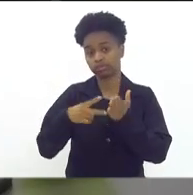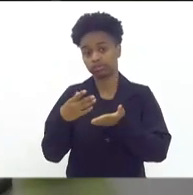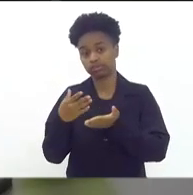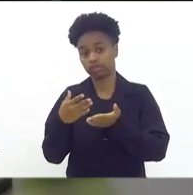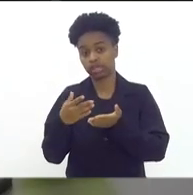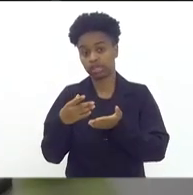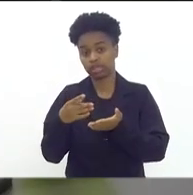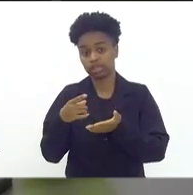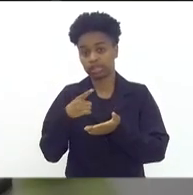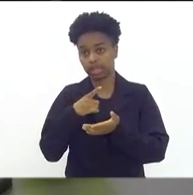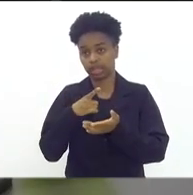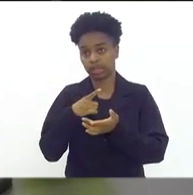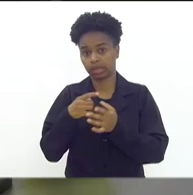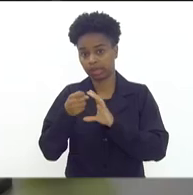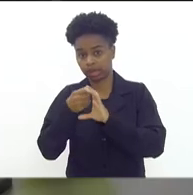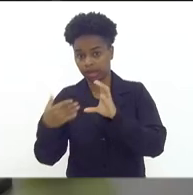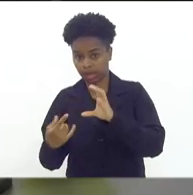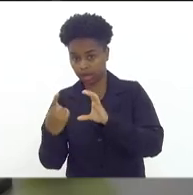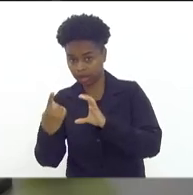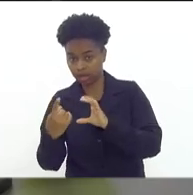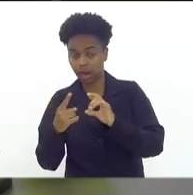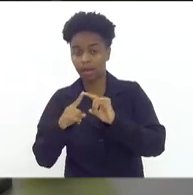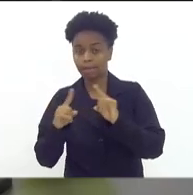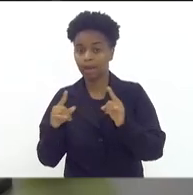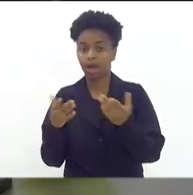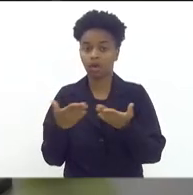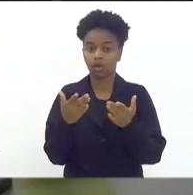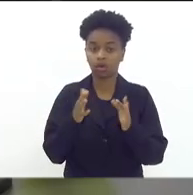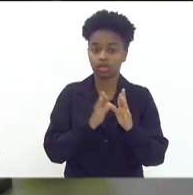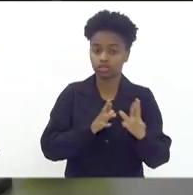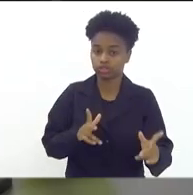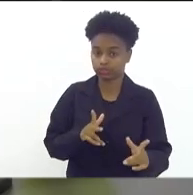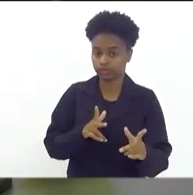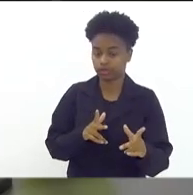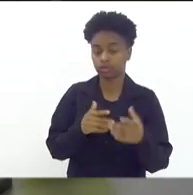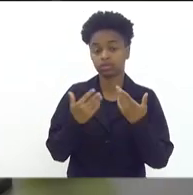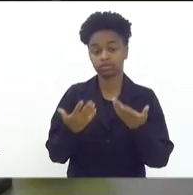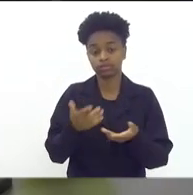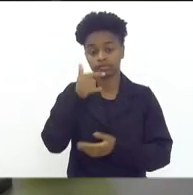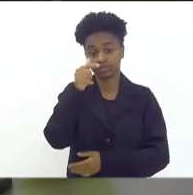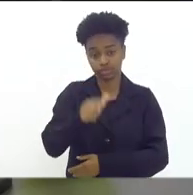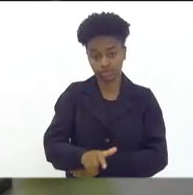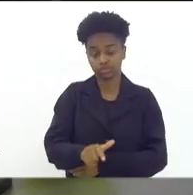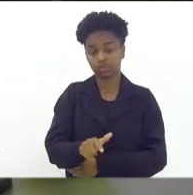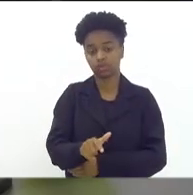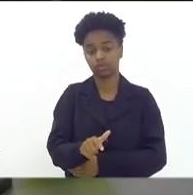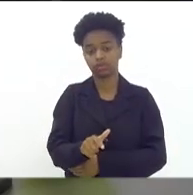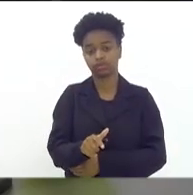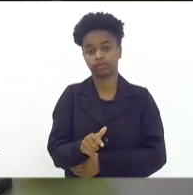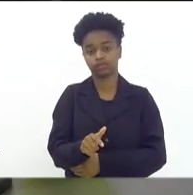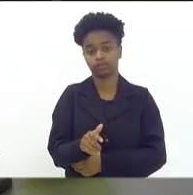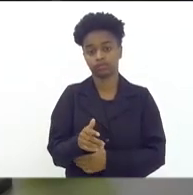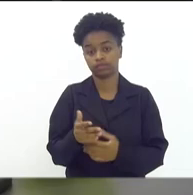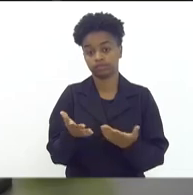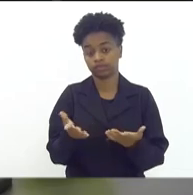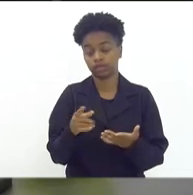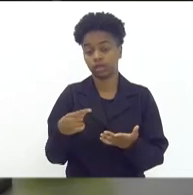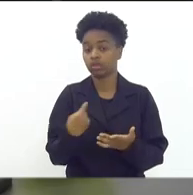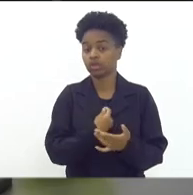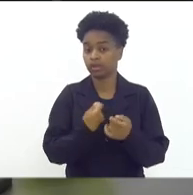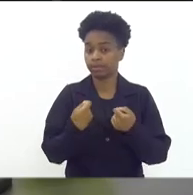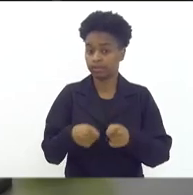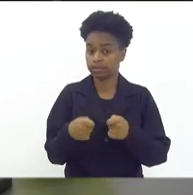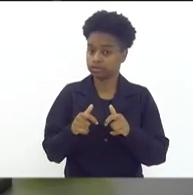e esse outro condomínio estava tendo um tratamento diferenciado então mais uma vez a gente teria que